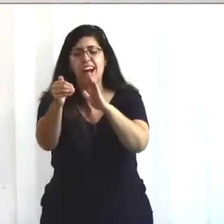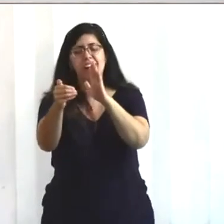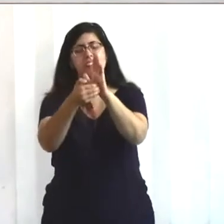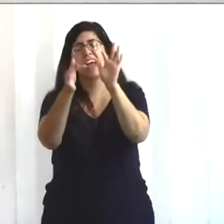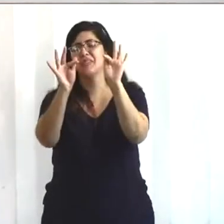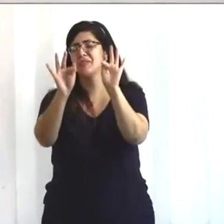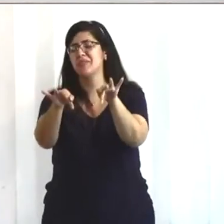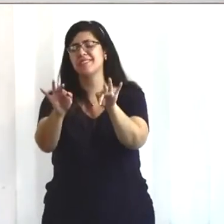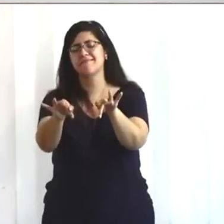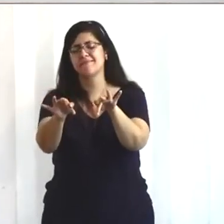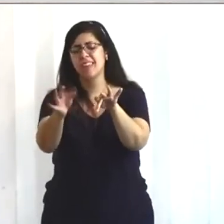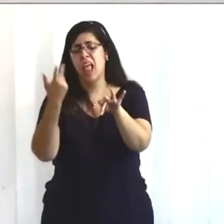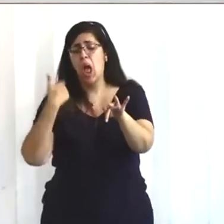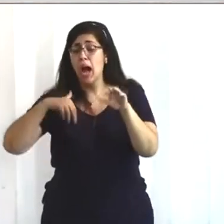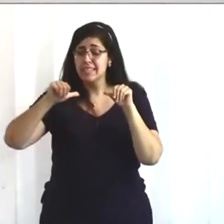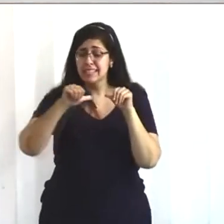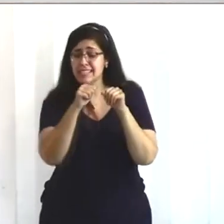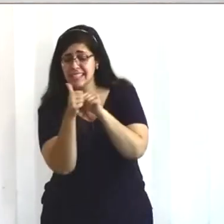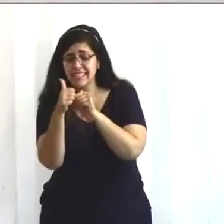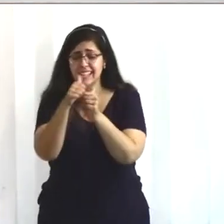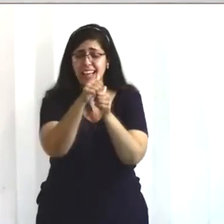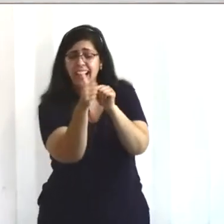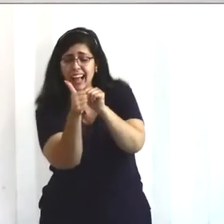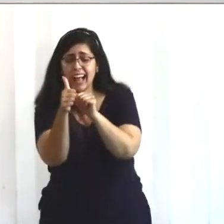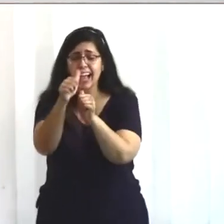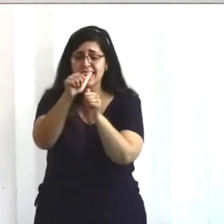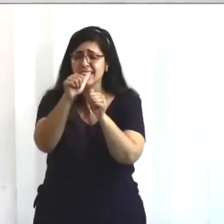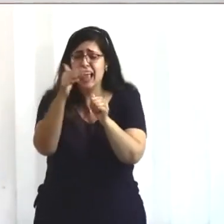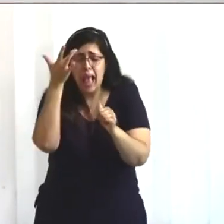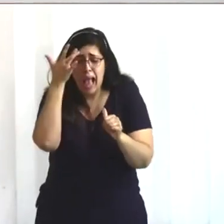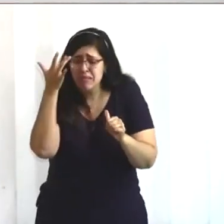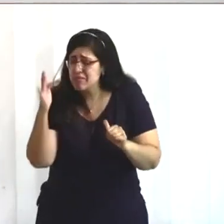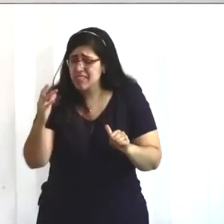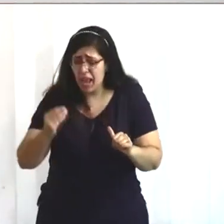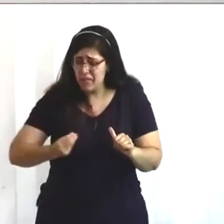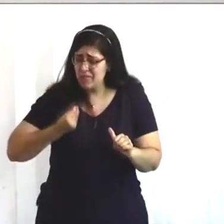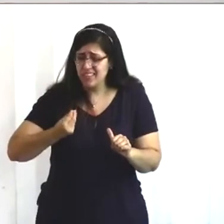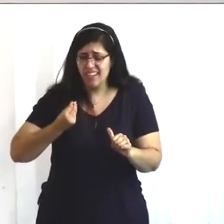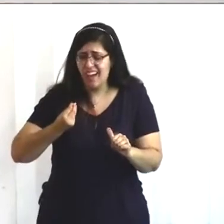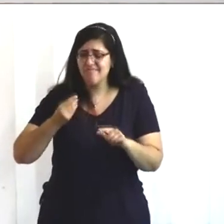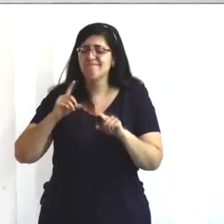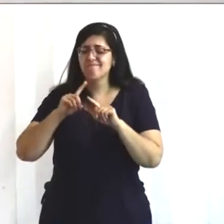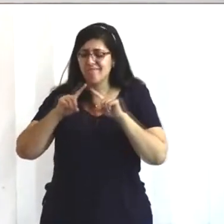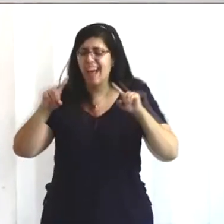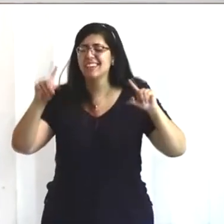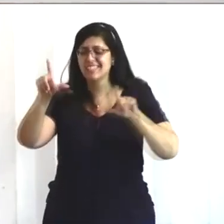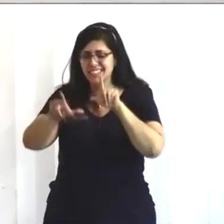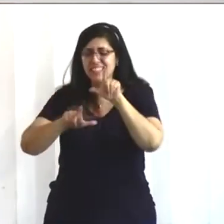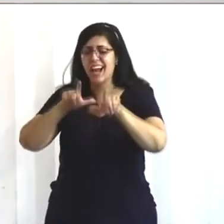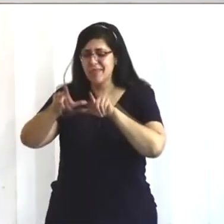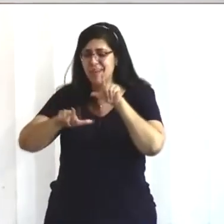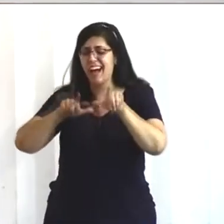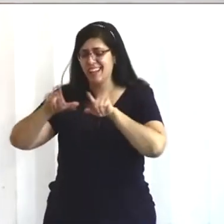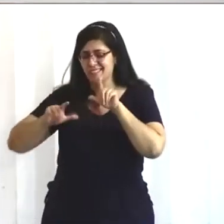a capacidade de blasfemar contra o Espírito Santo. E essa é a nossa segurança.